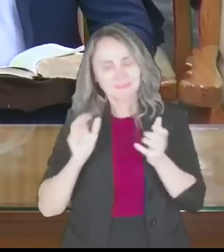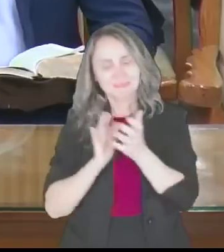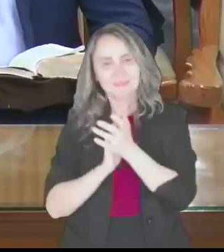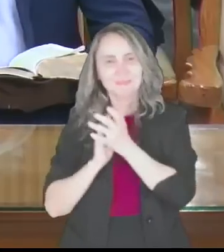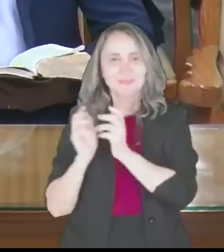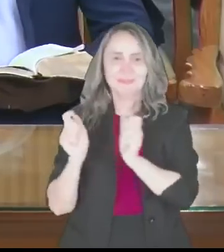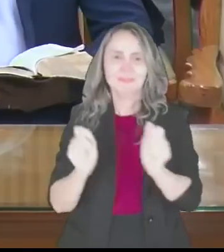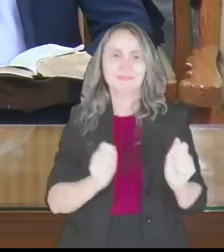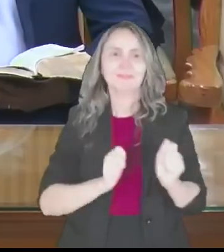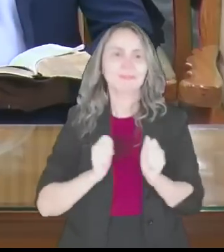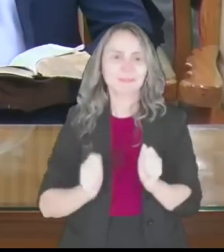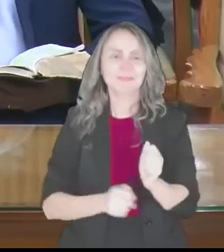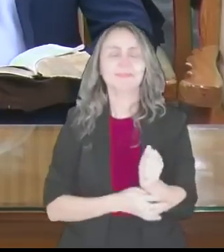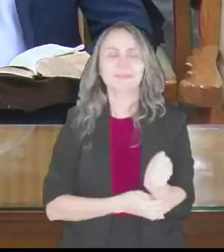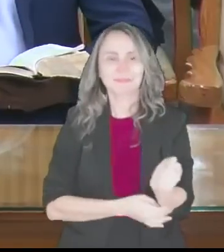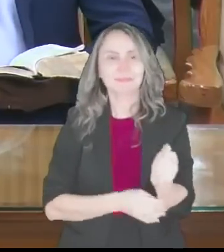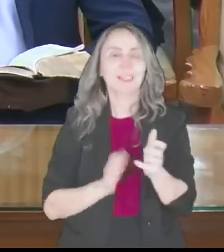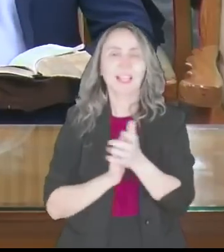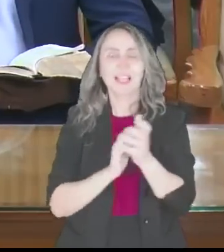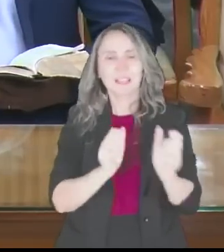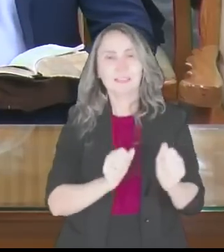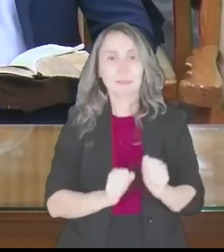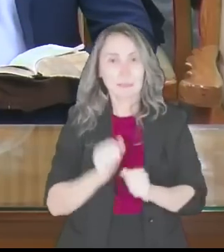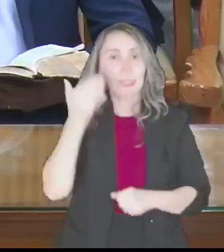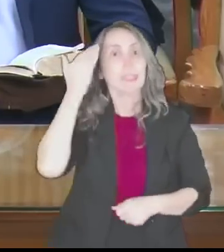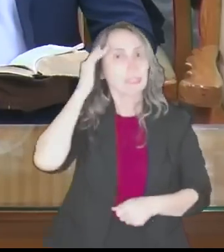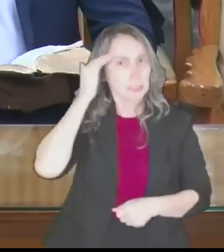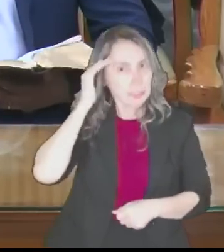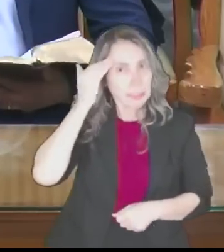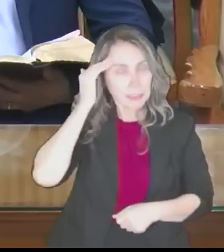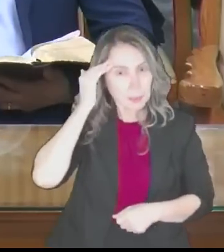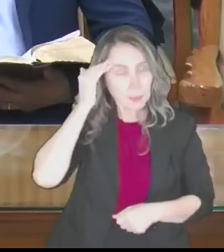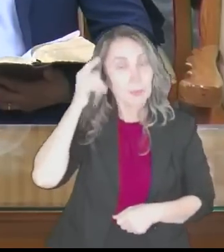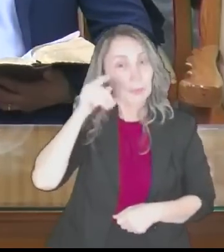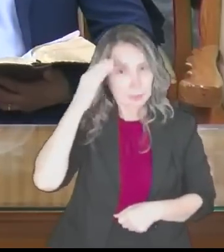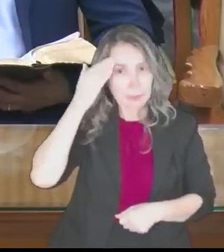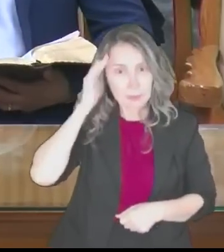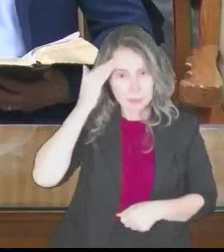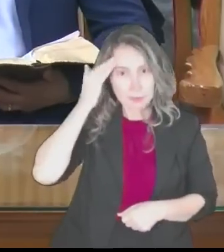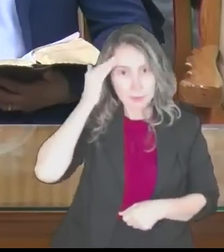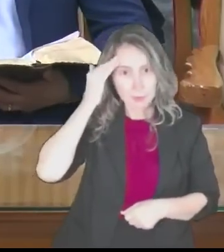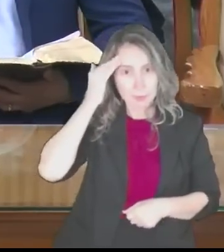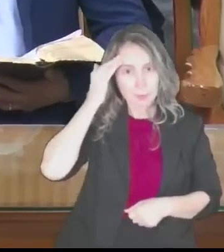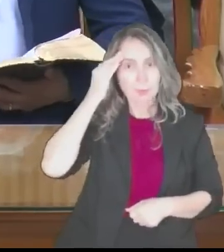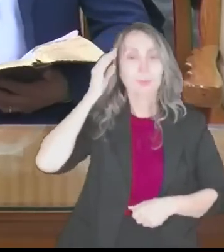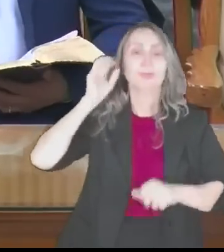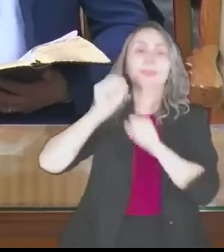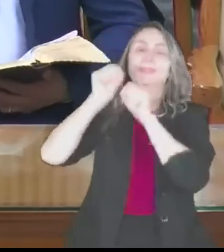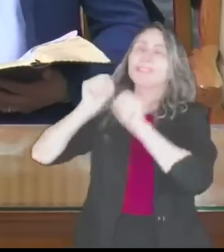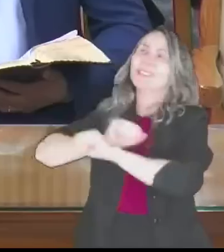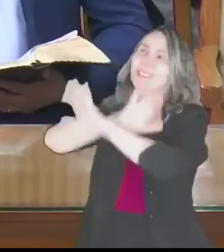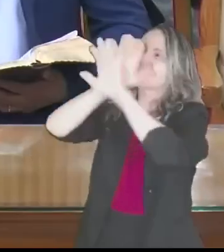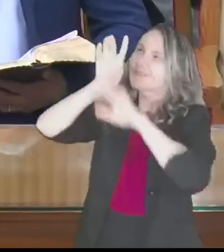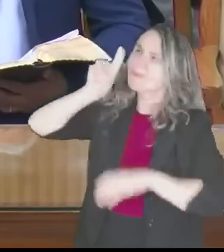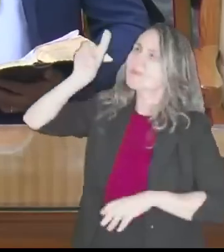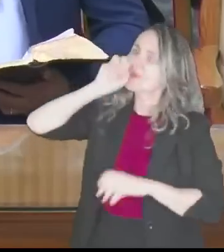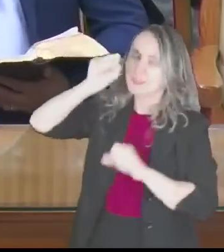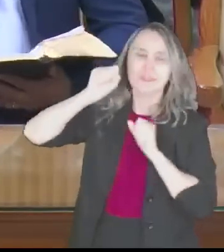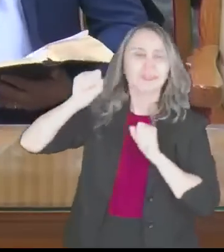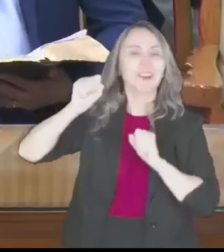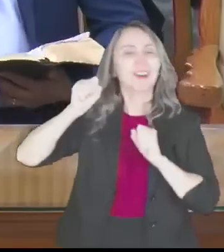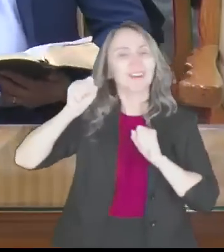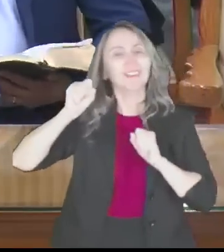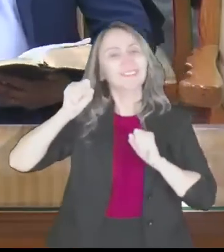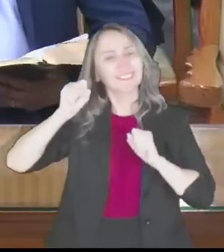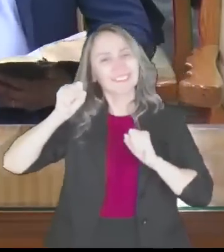Aleluia. Aleluia, quem está entendendo a palavra, quem está entendendo a palavra, dê um glória para Deus mais forte, só quem está entendendo a